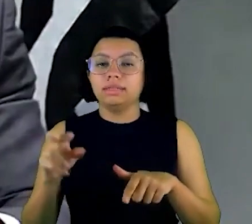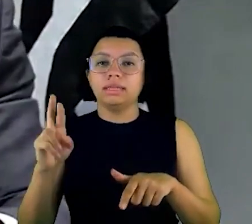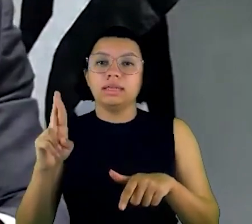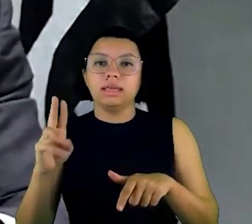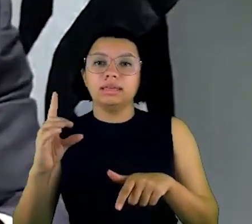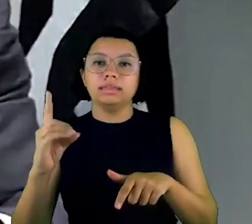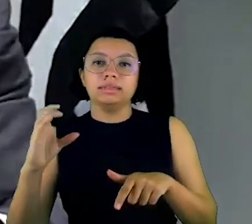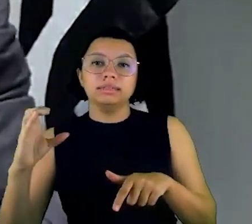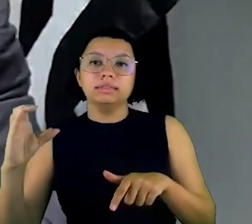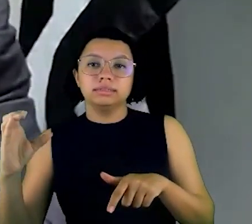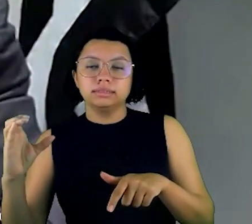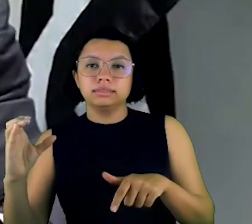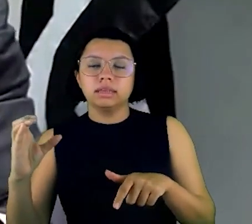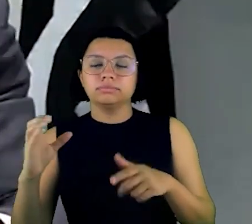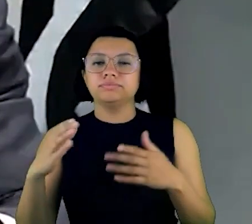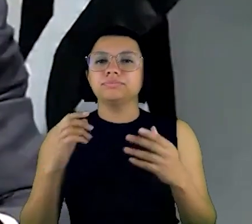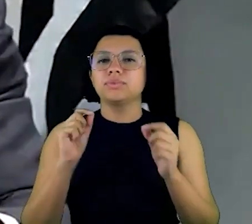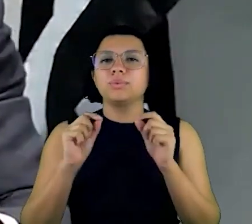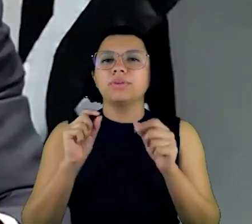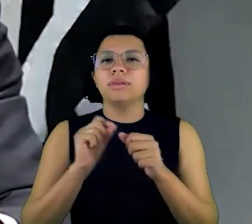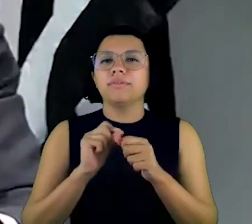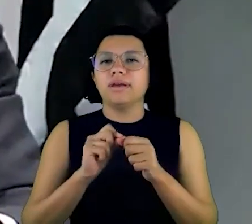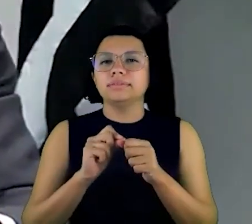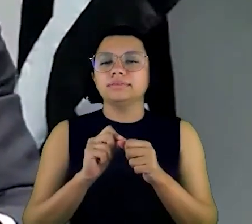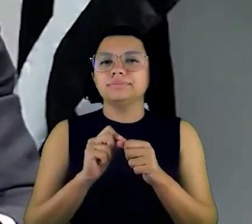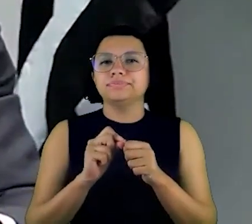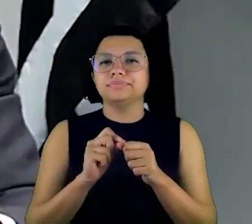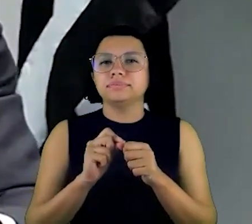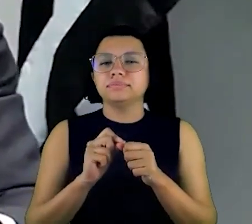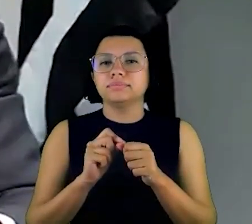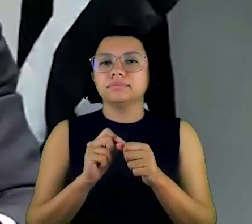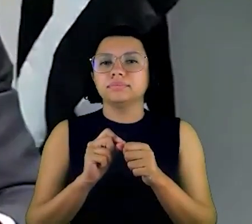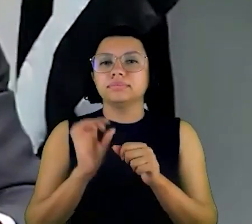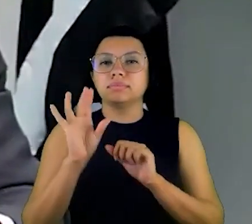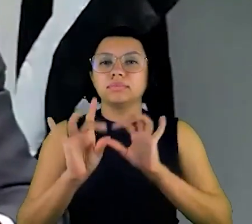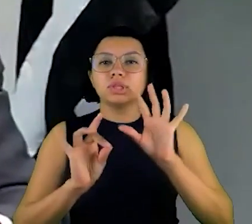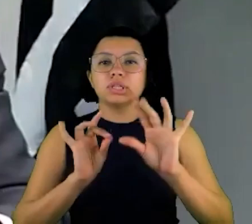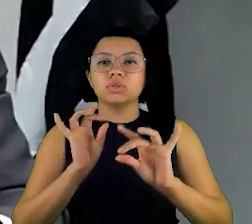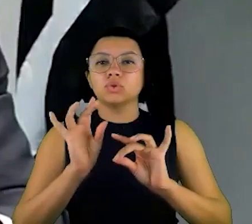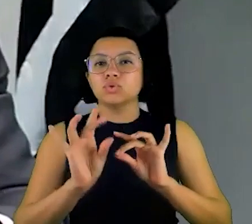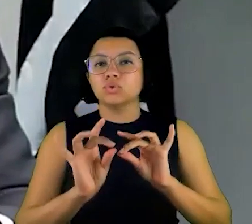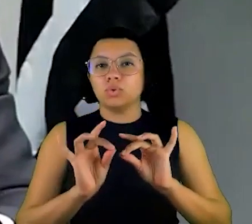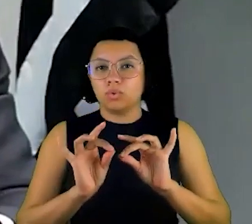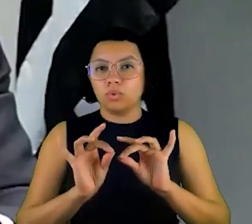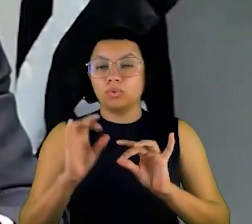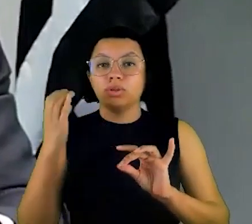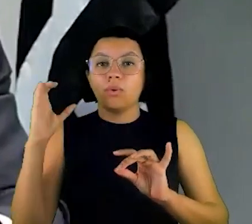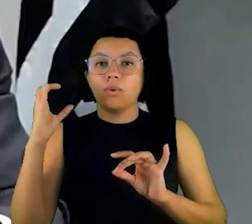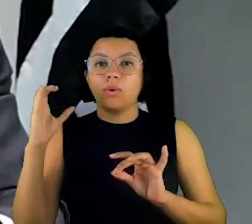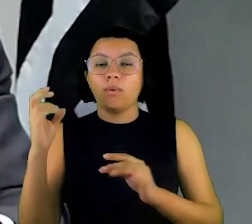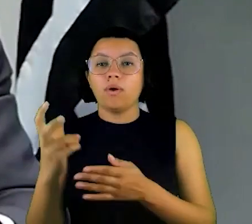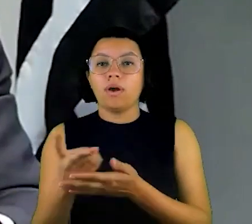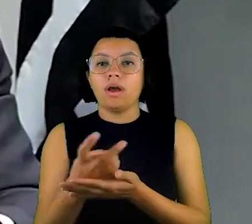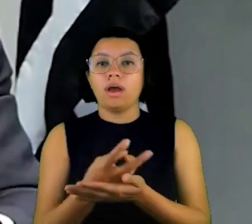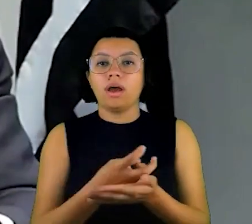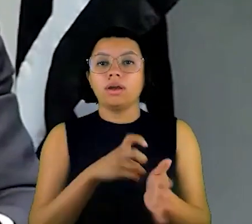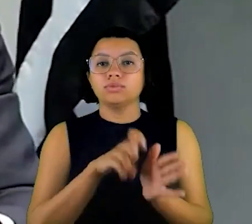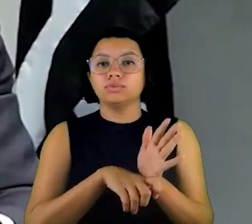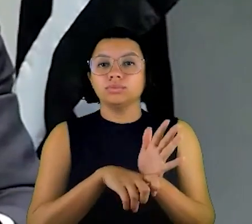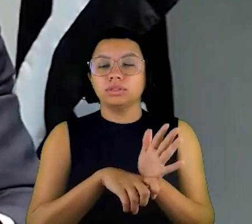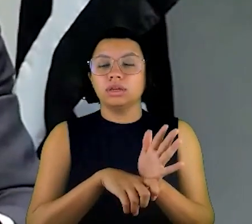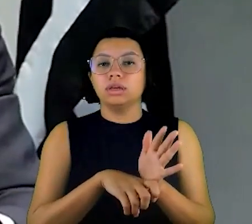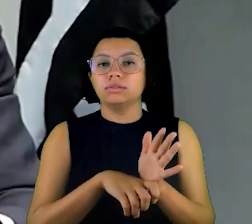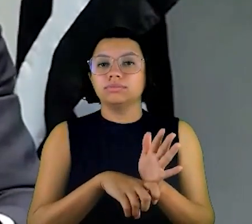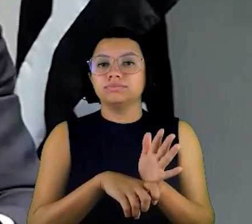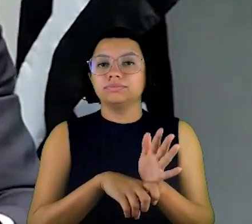de RDCC. E, em termos de RDCC, o que ela faz? Ela seleciona o crédito tributário